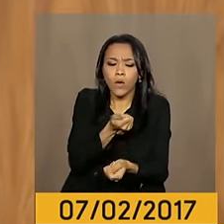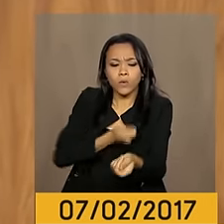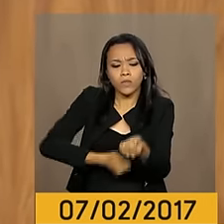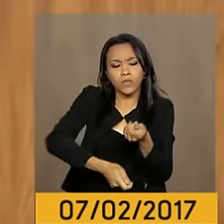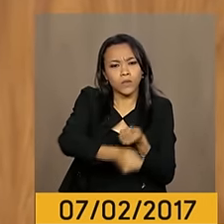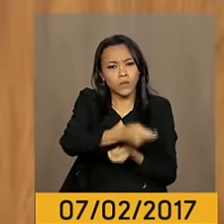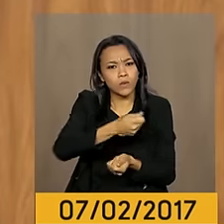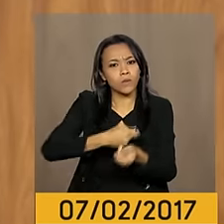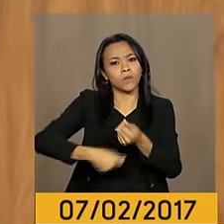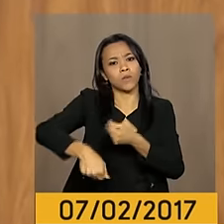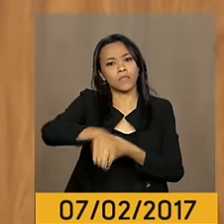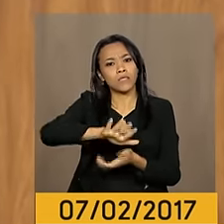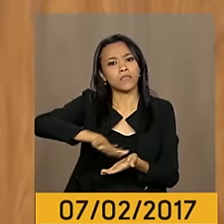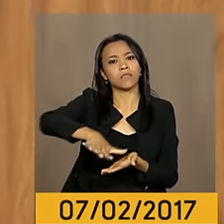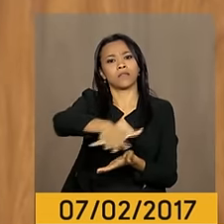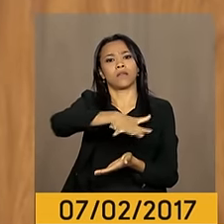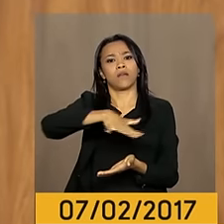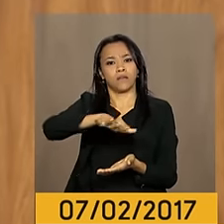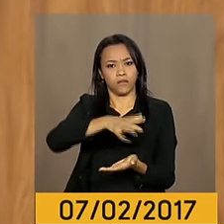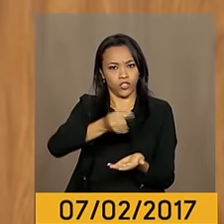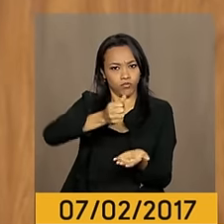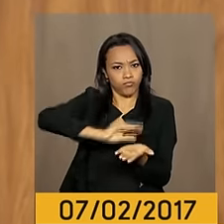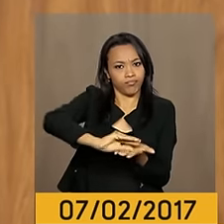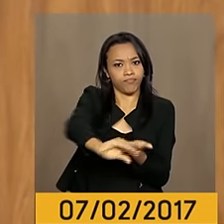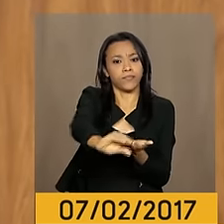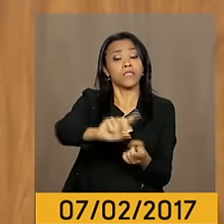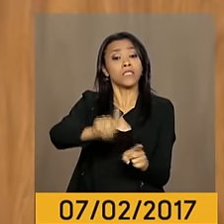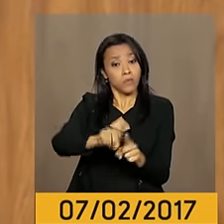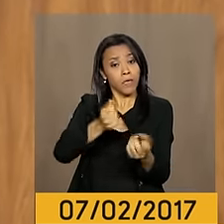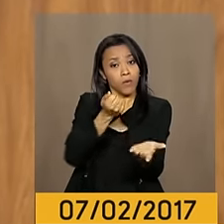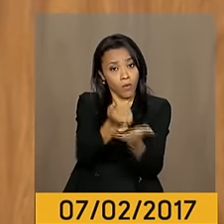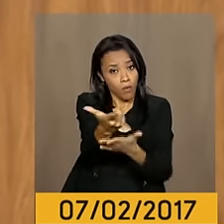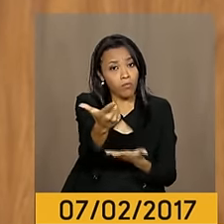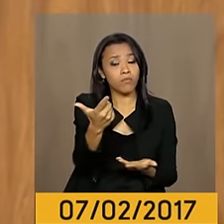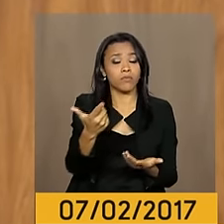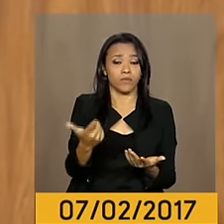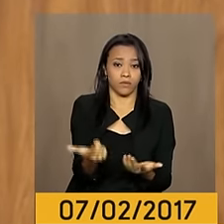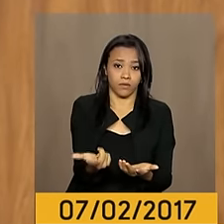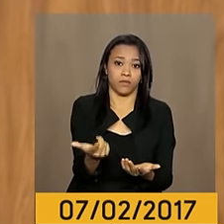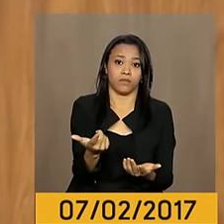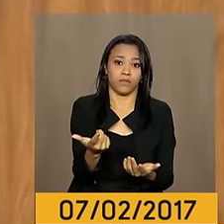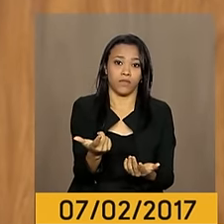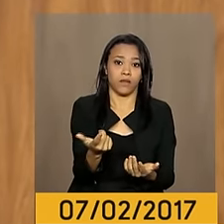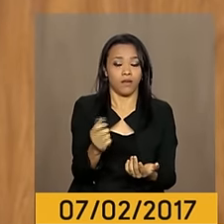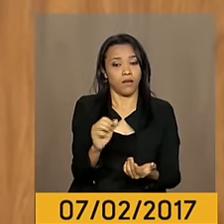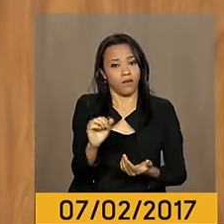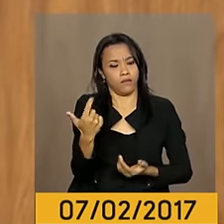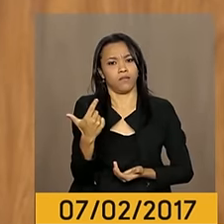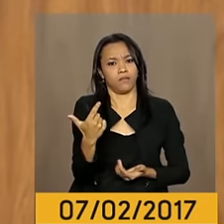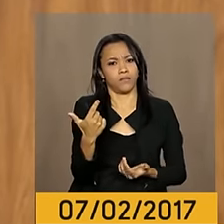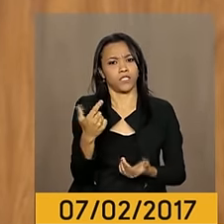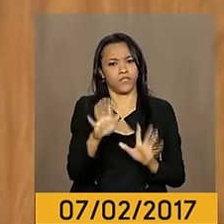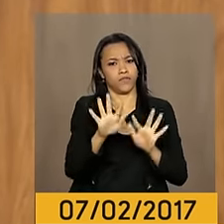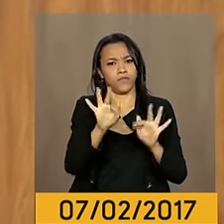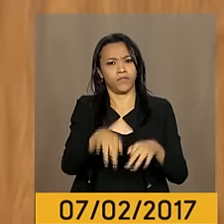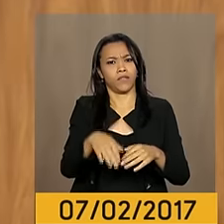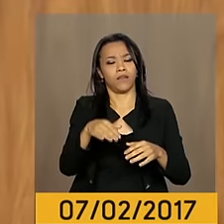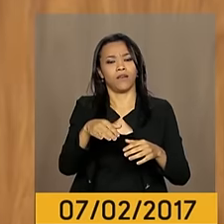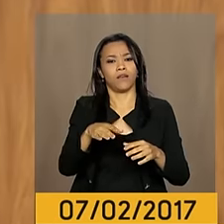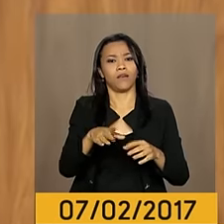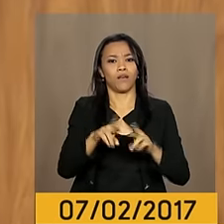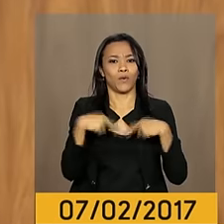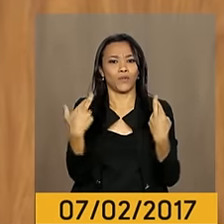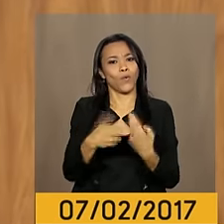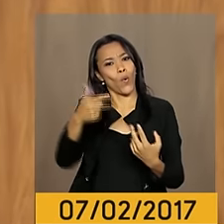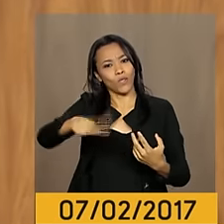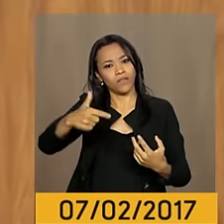investimentos e de compra de compras governamentais aliás acabei durante a reunião de saudar